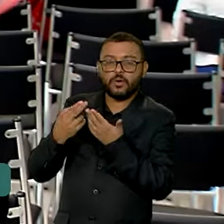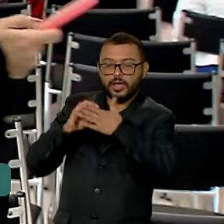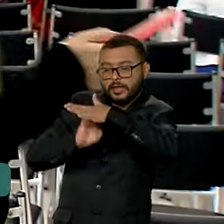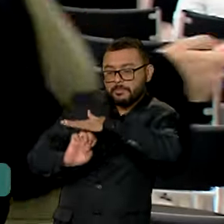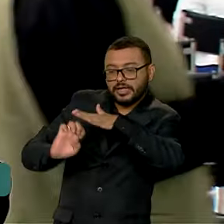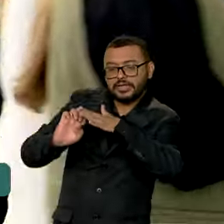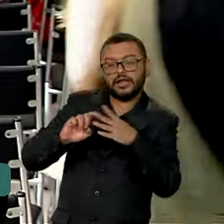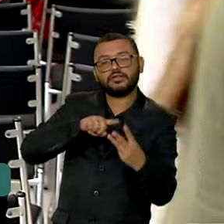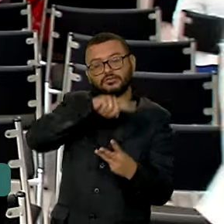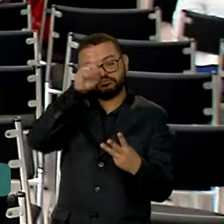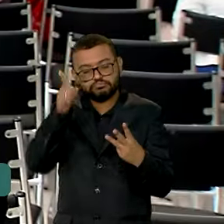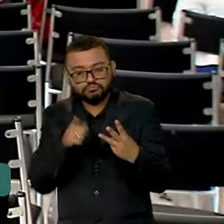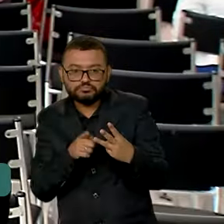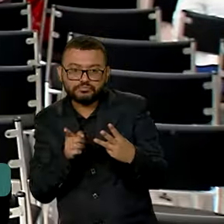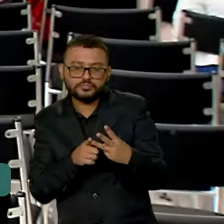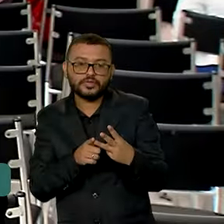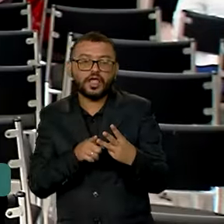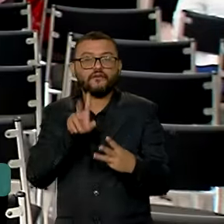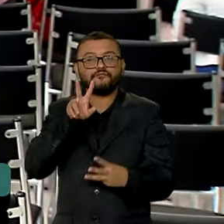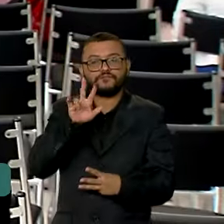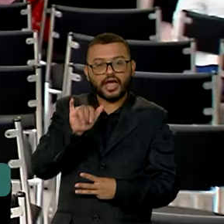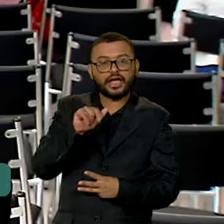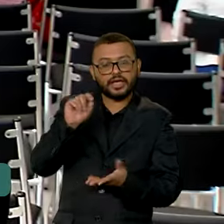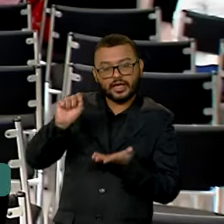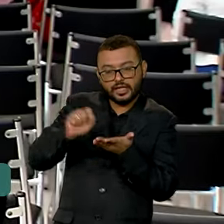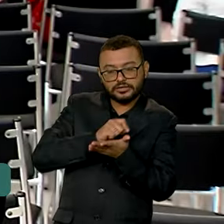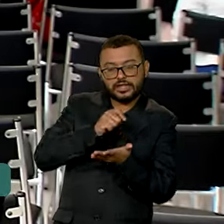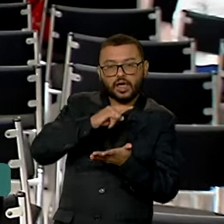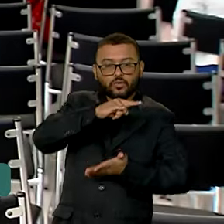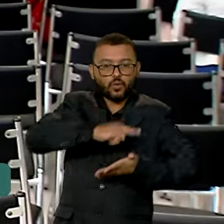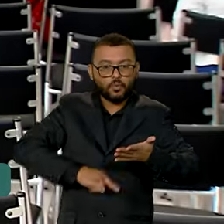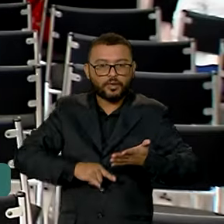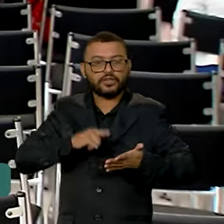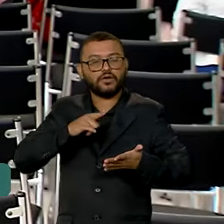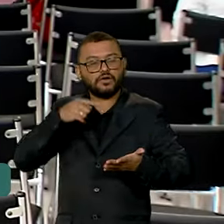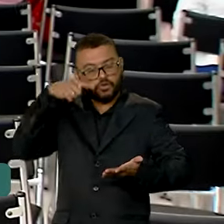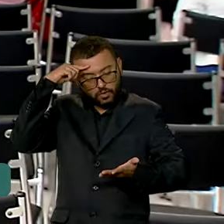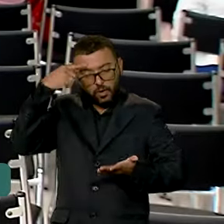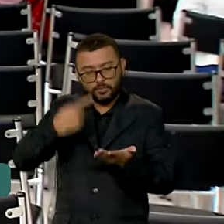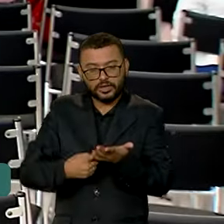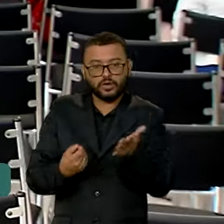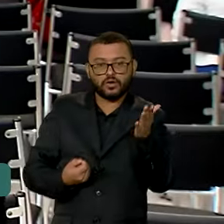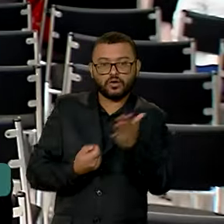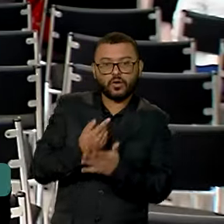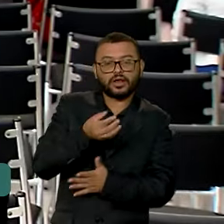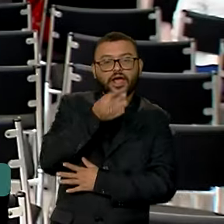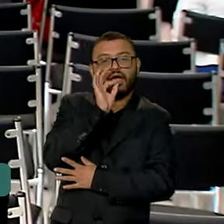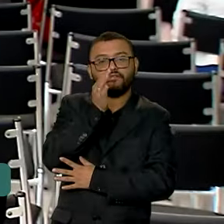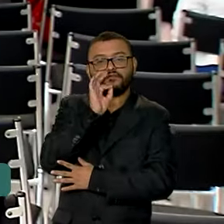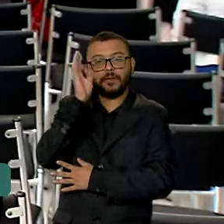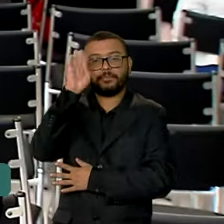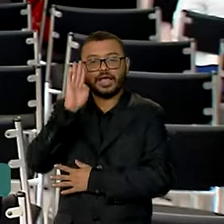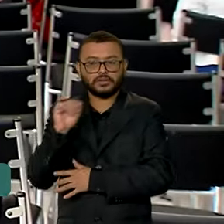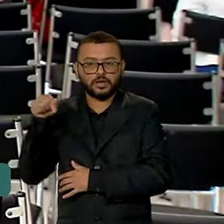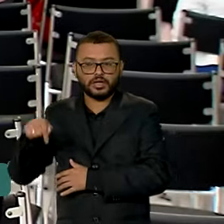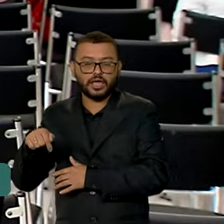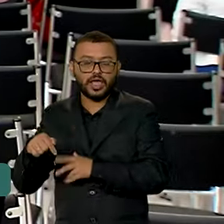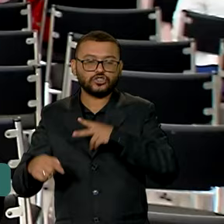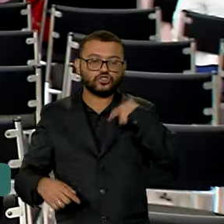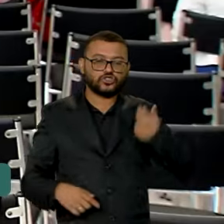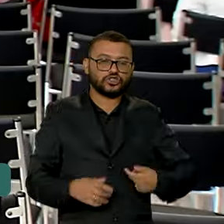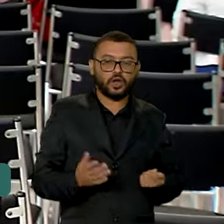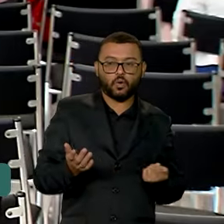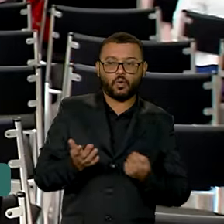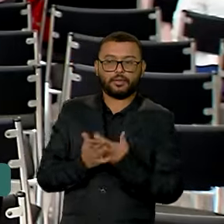e depois ele participa da assinatura de um ato oficializando a compra do café brasileiro por uma empresa